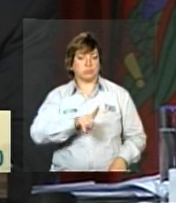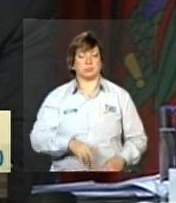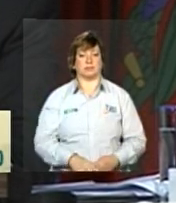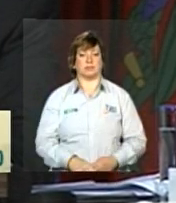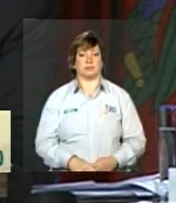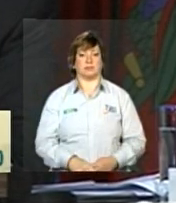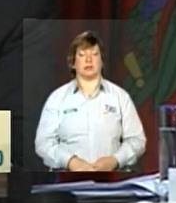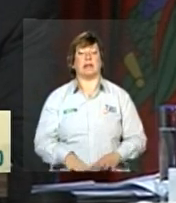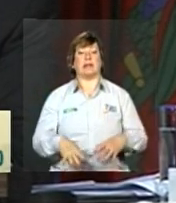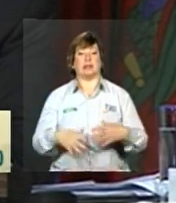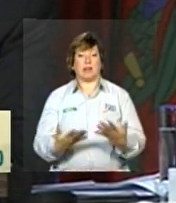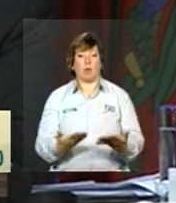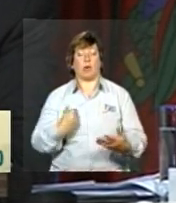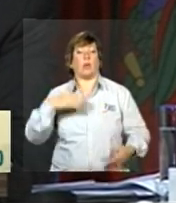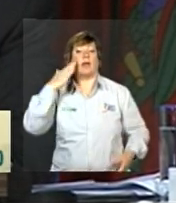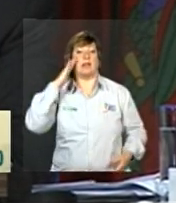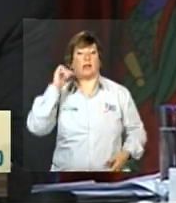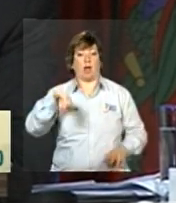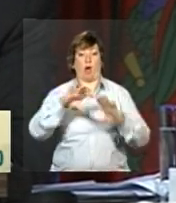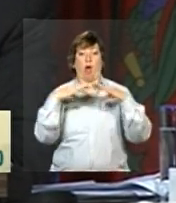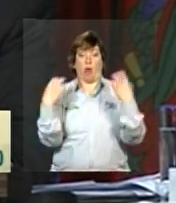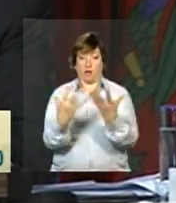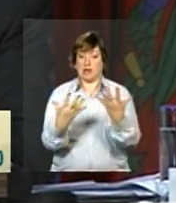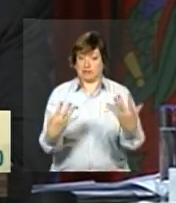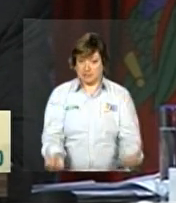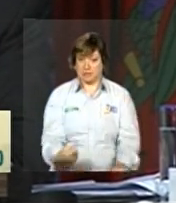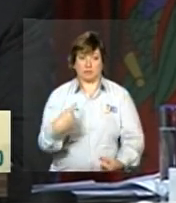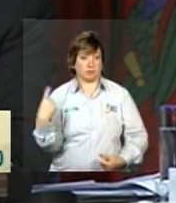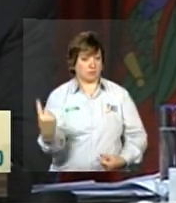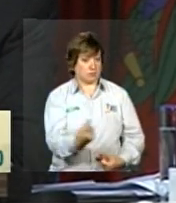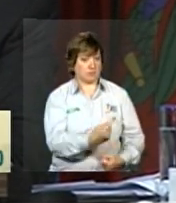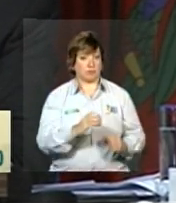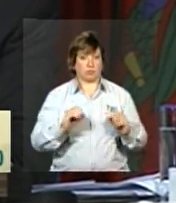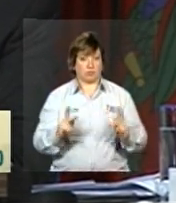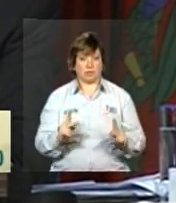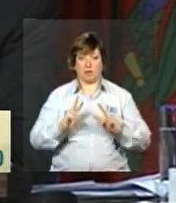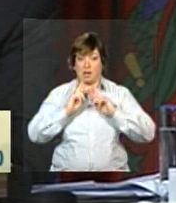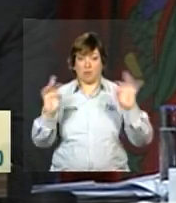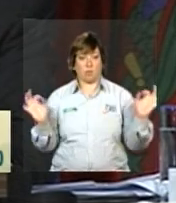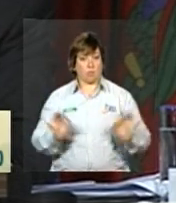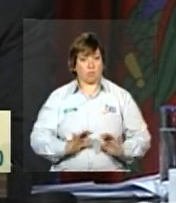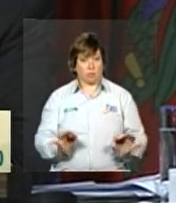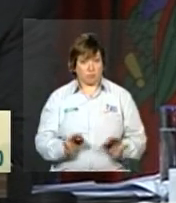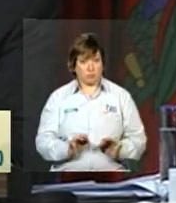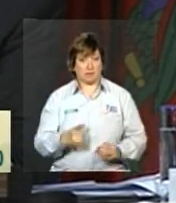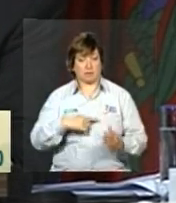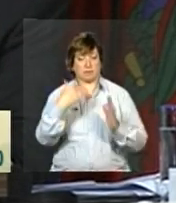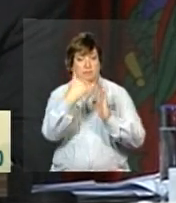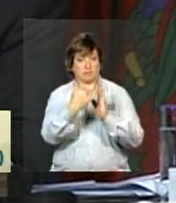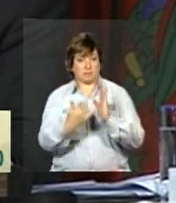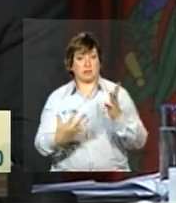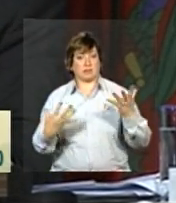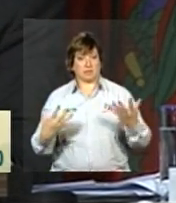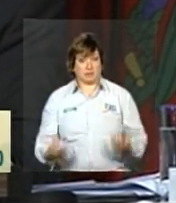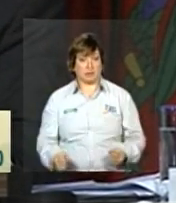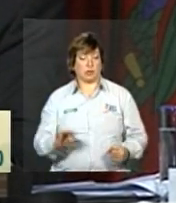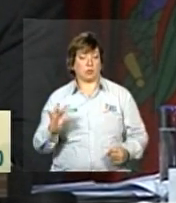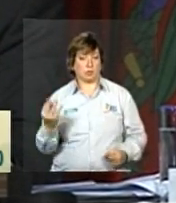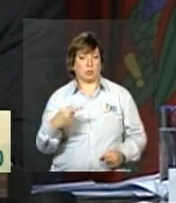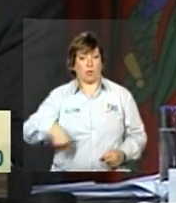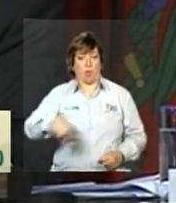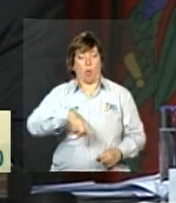América. Então, entendo que a conferência deseja indicar China, Costa Rica, Egito, Itália, Maldivas,